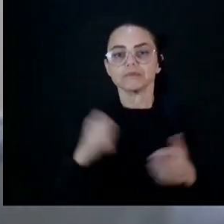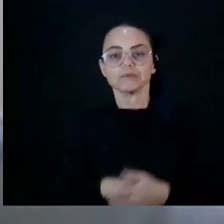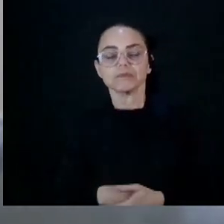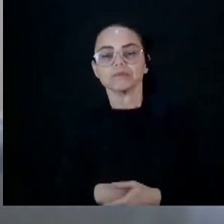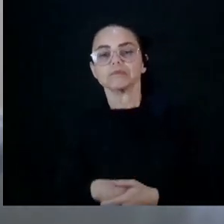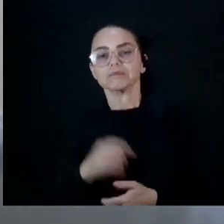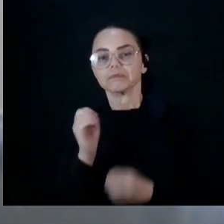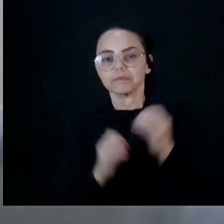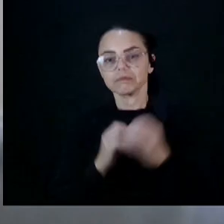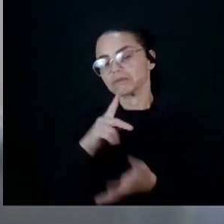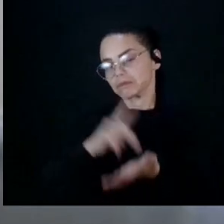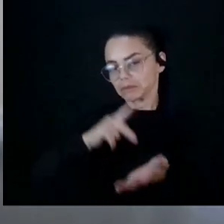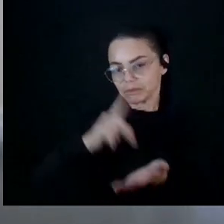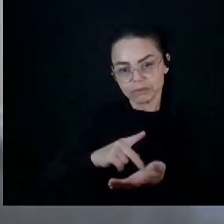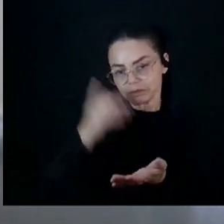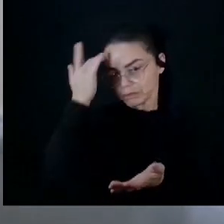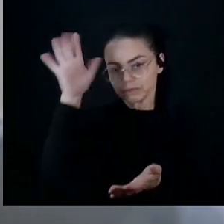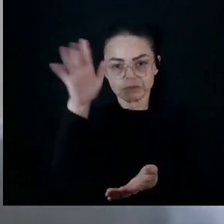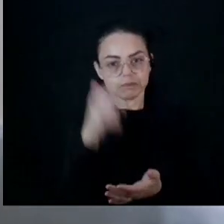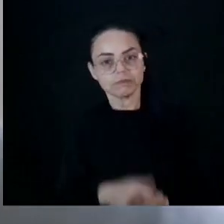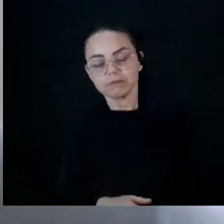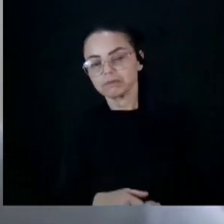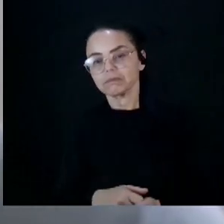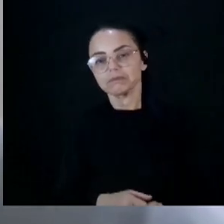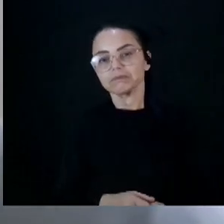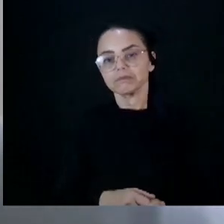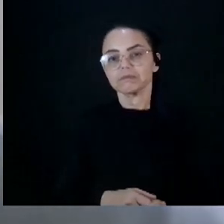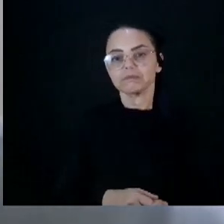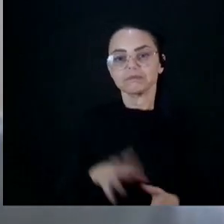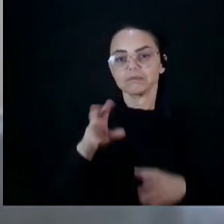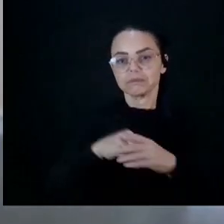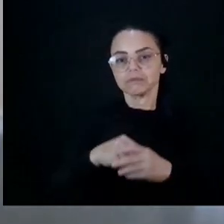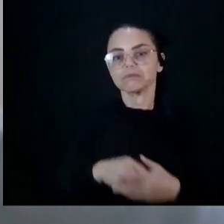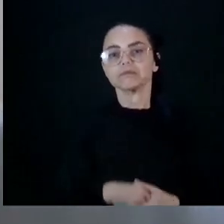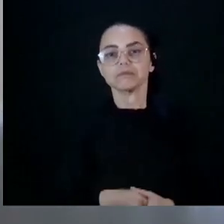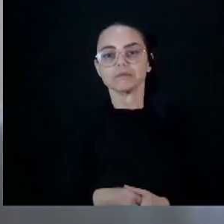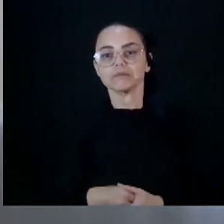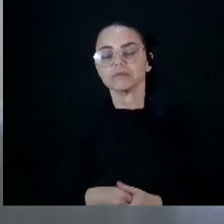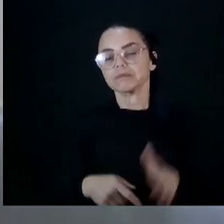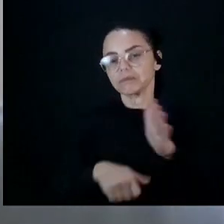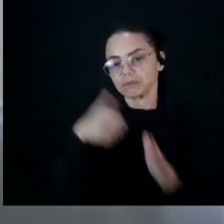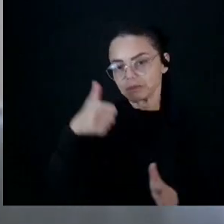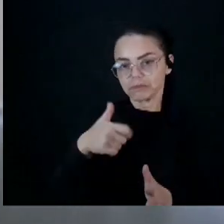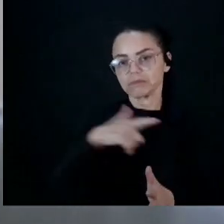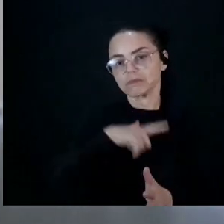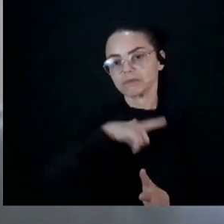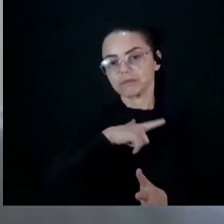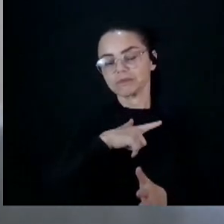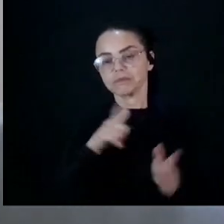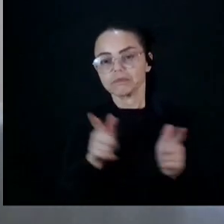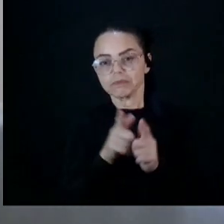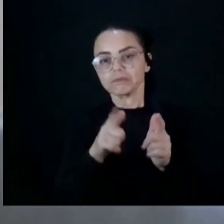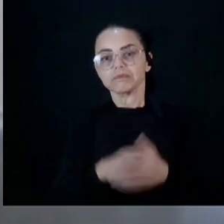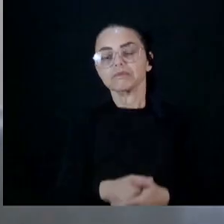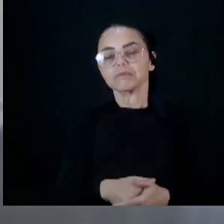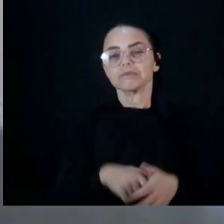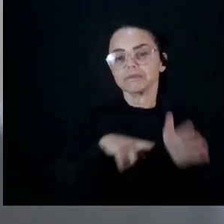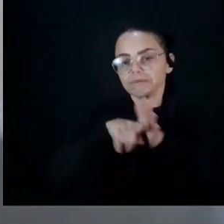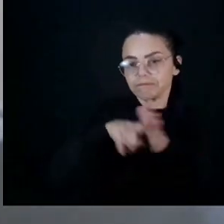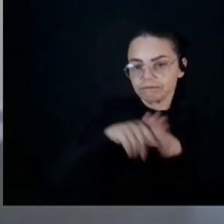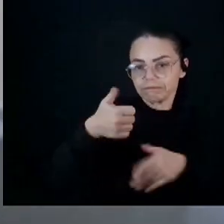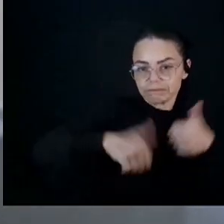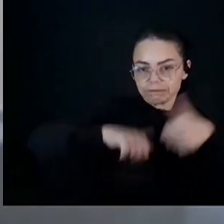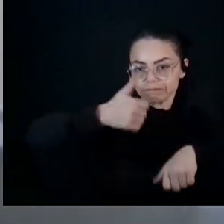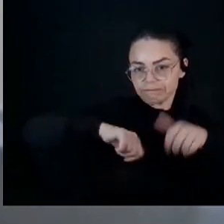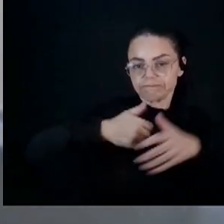aplicação real, eu não sei se isso vai acabar sendo implementado, né? Primeiro que a gente tem um custo para poder fazer essa análise